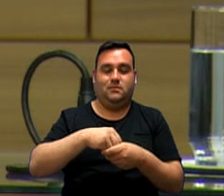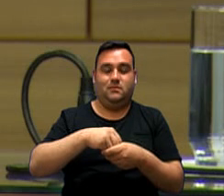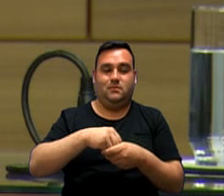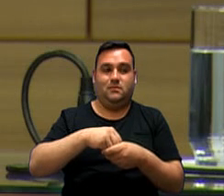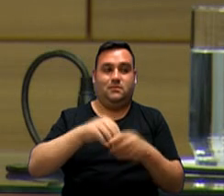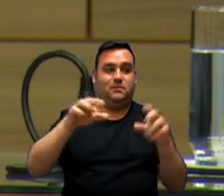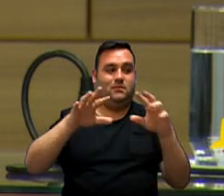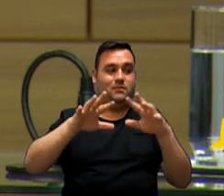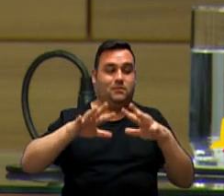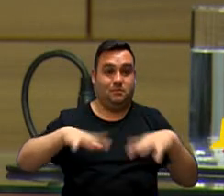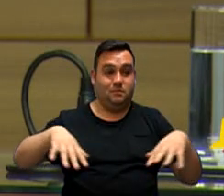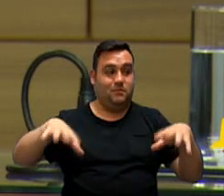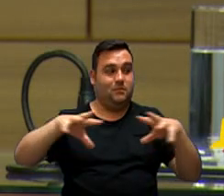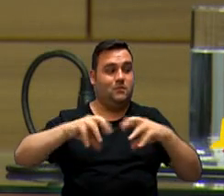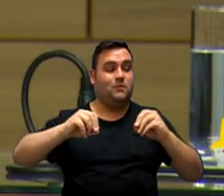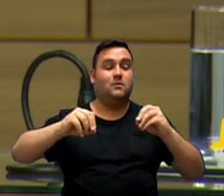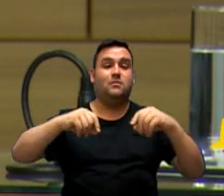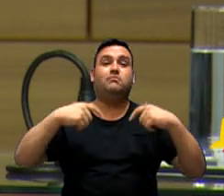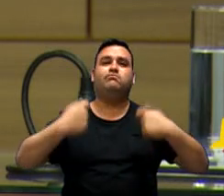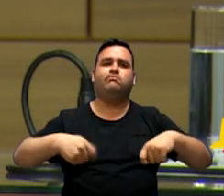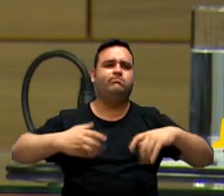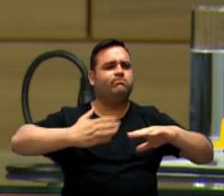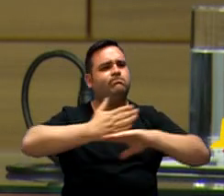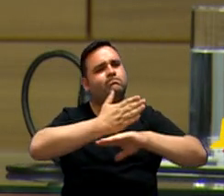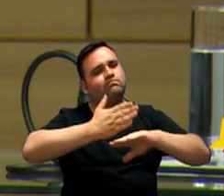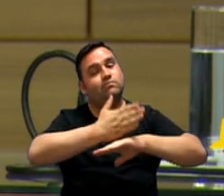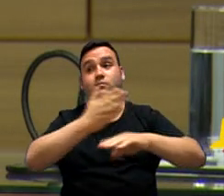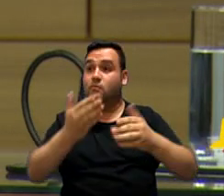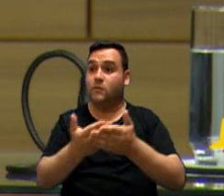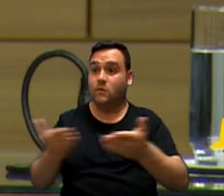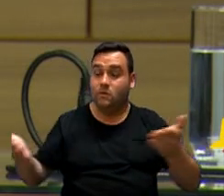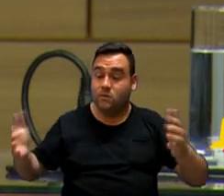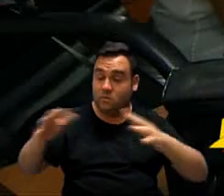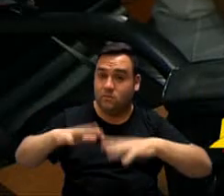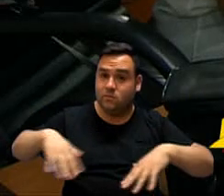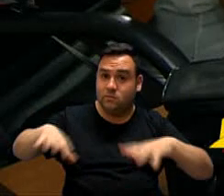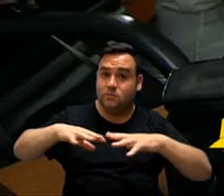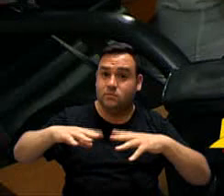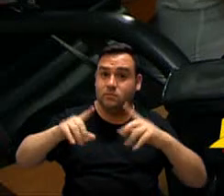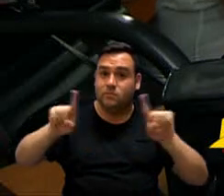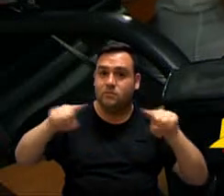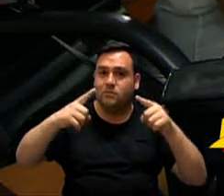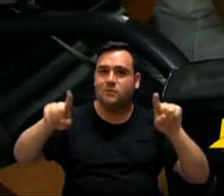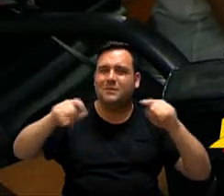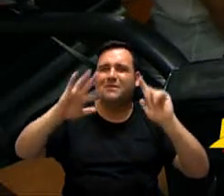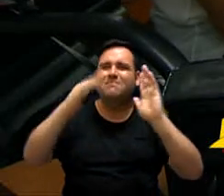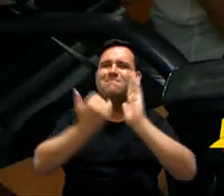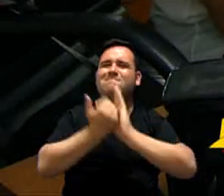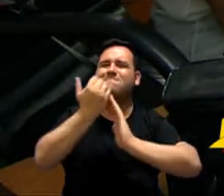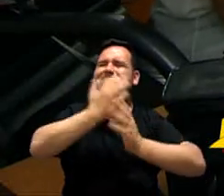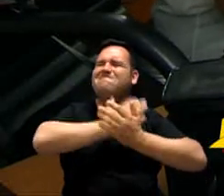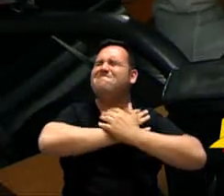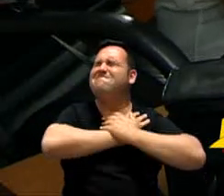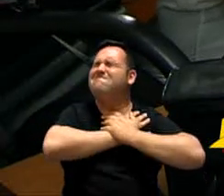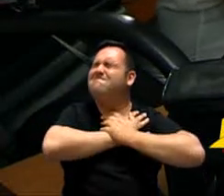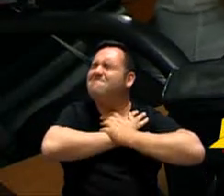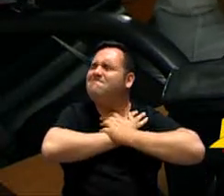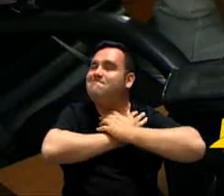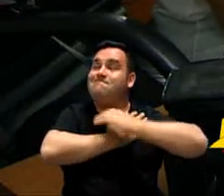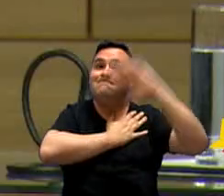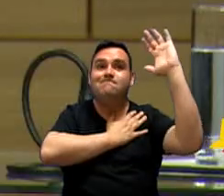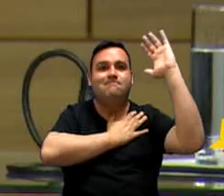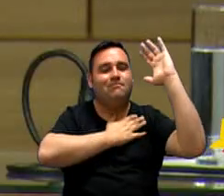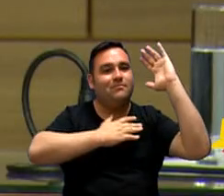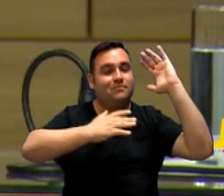Todos têm que participar, e vocês fazem isso com o maior carinho do mundo. A gente